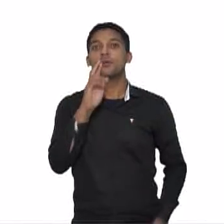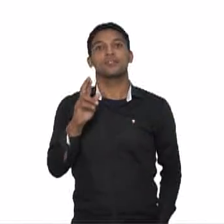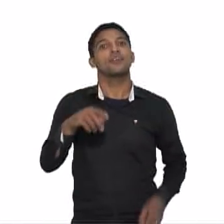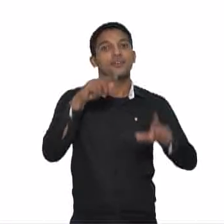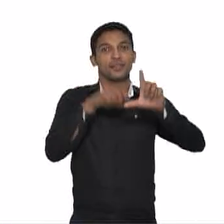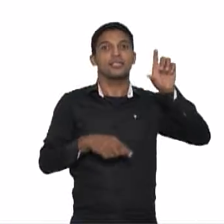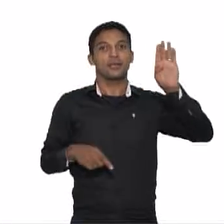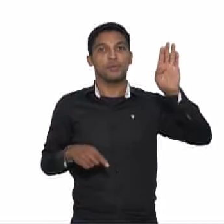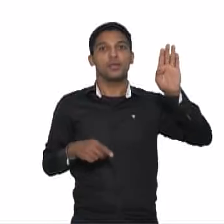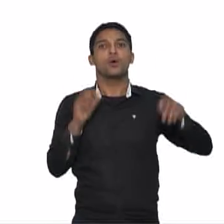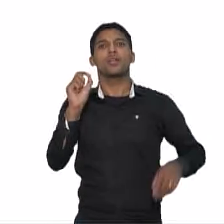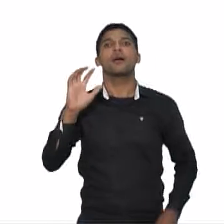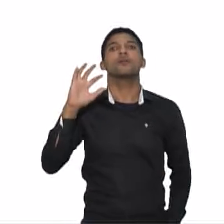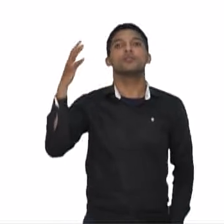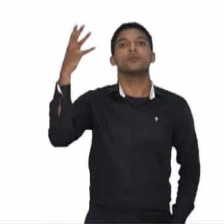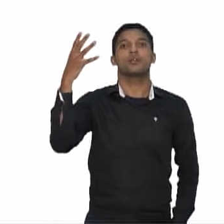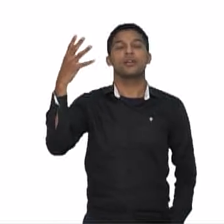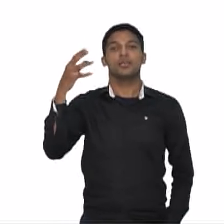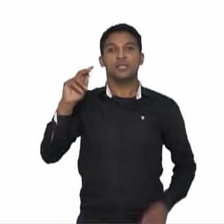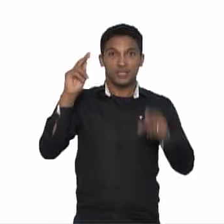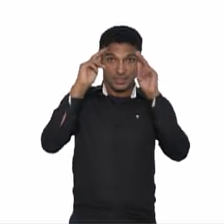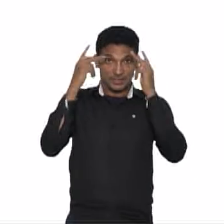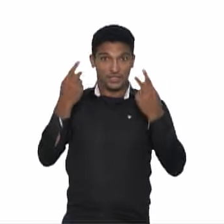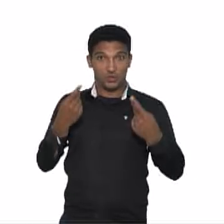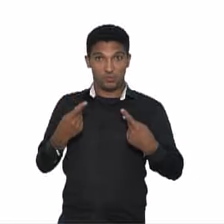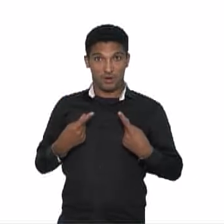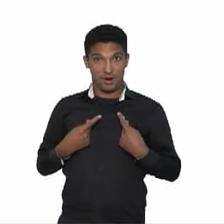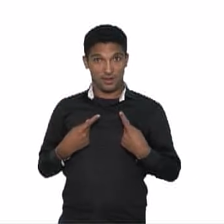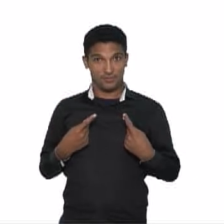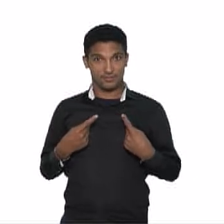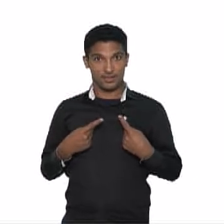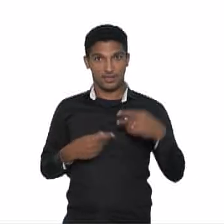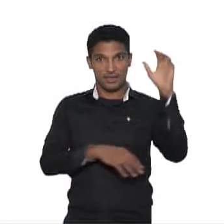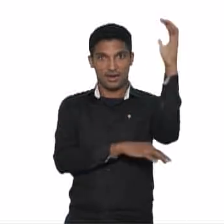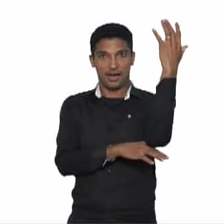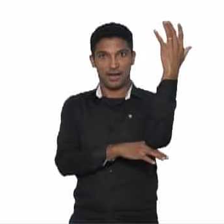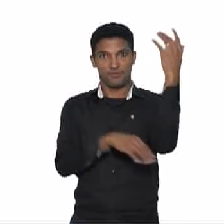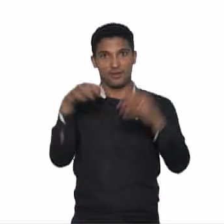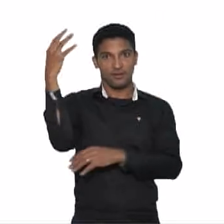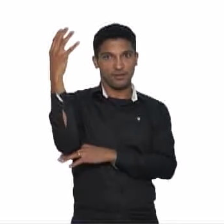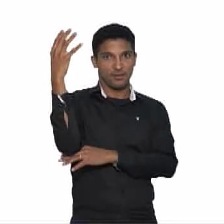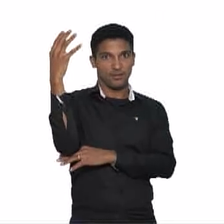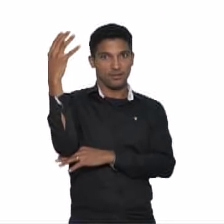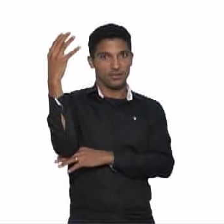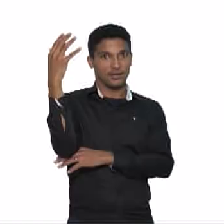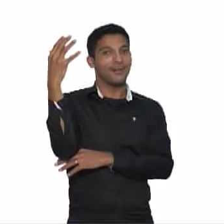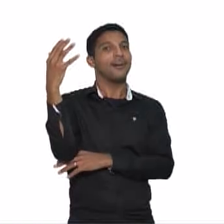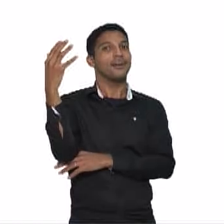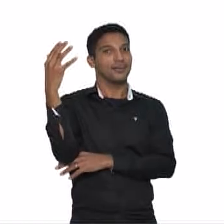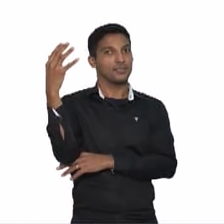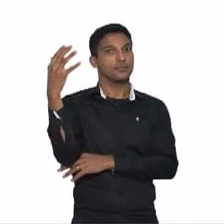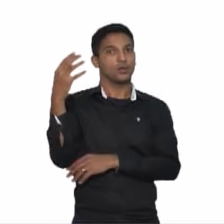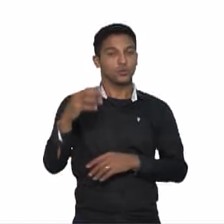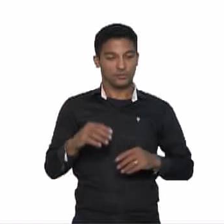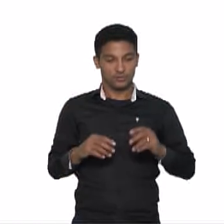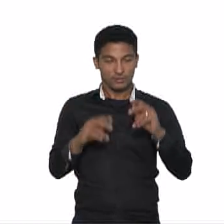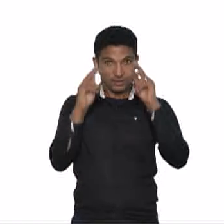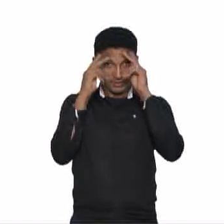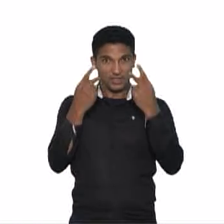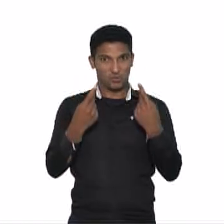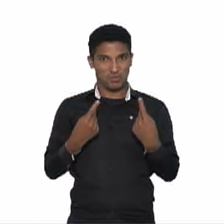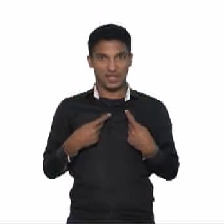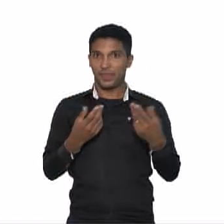B. Houve um distanciamento entre as partes e o ser humano se tornou estranho a si mesmo, recusando